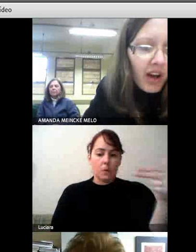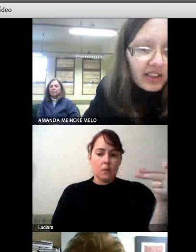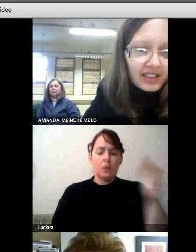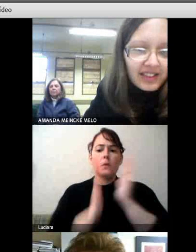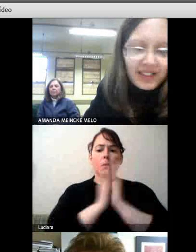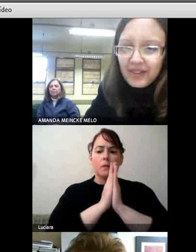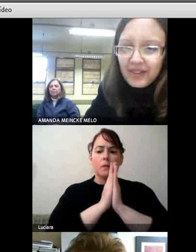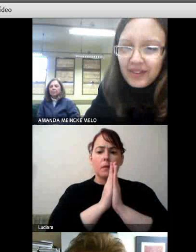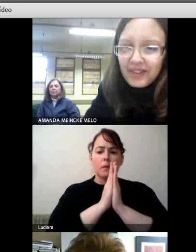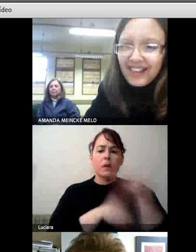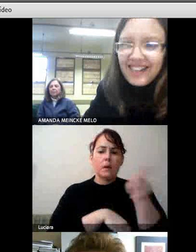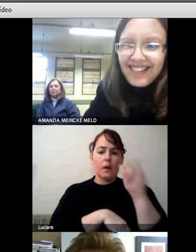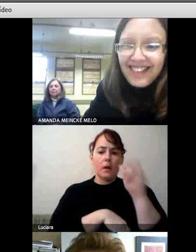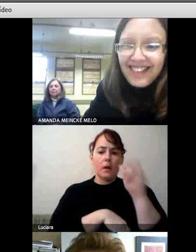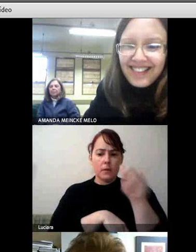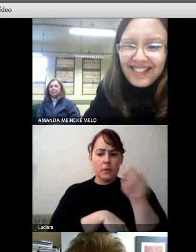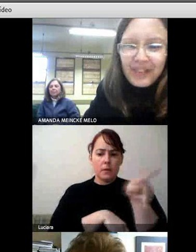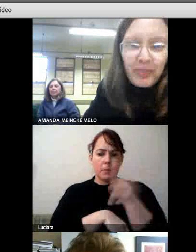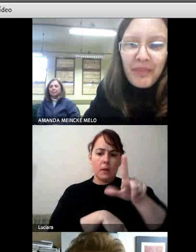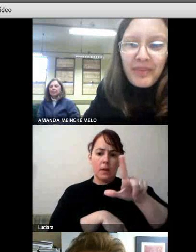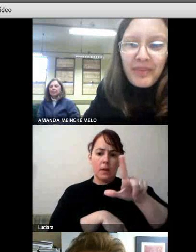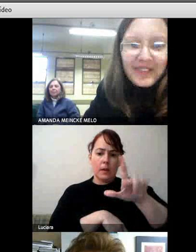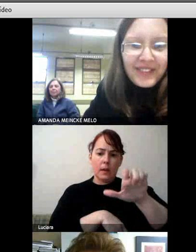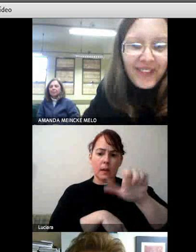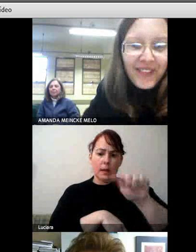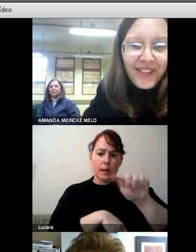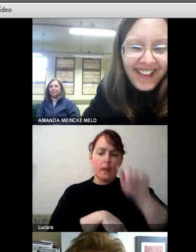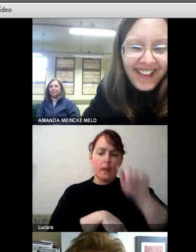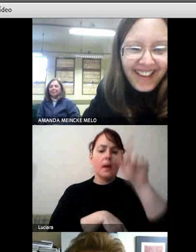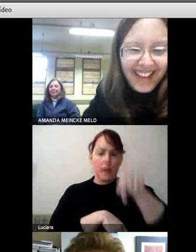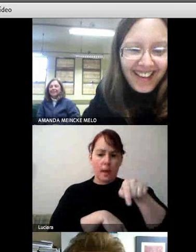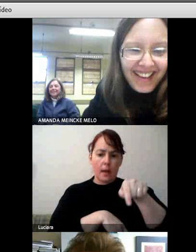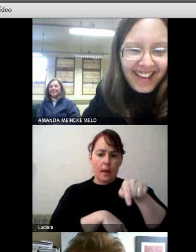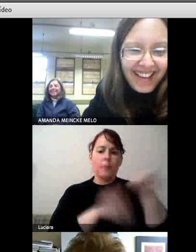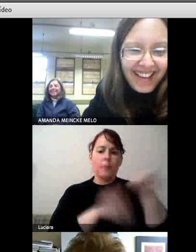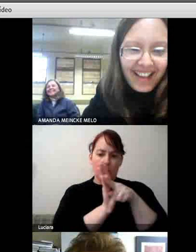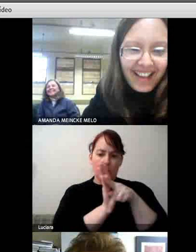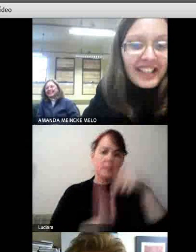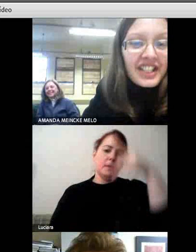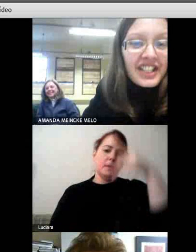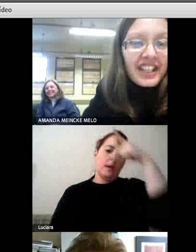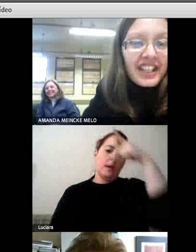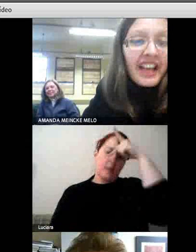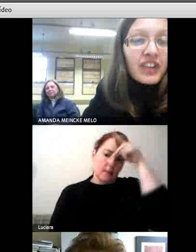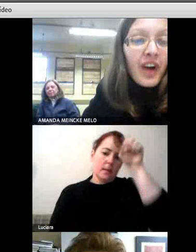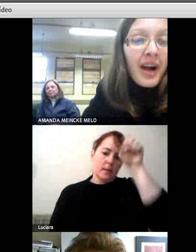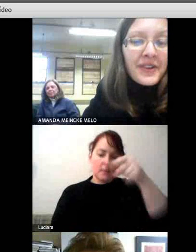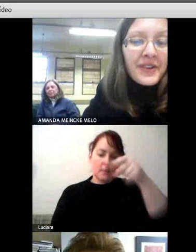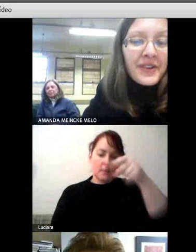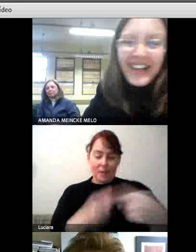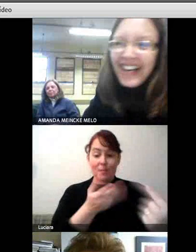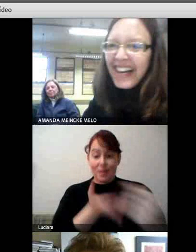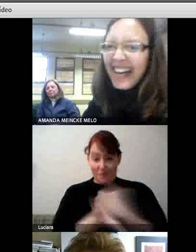Pelotas. Trabalhar ajudando, porque ela perguntou, a curso à distância, para que a Cristina levantou a